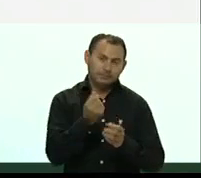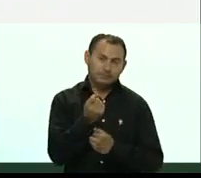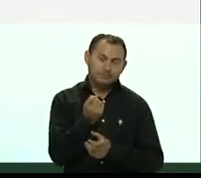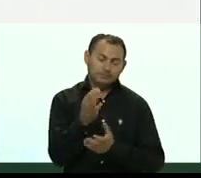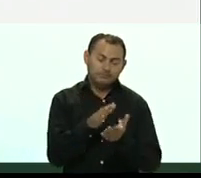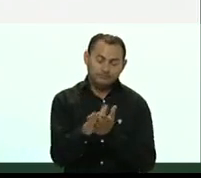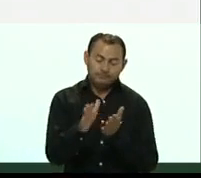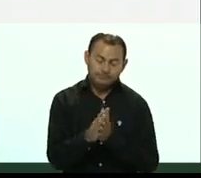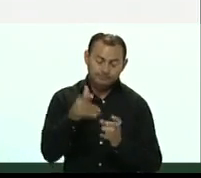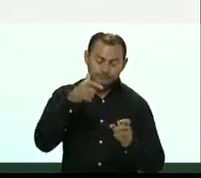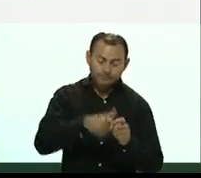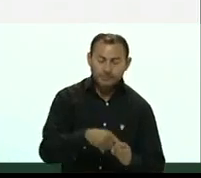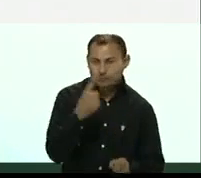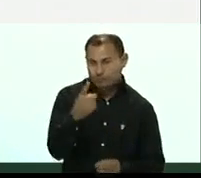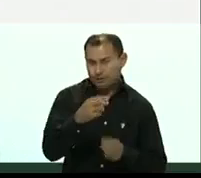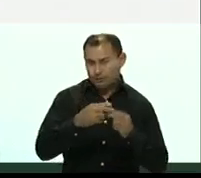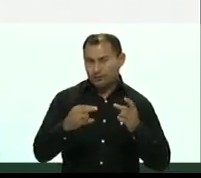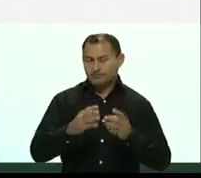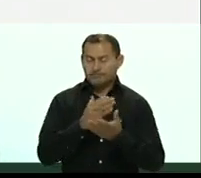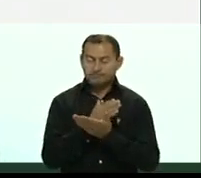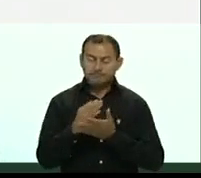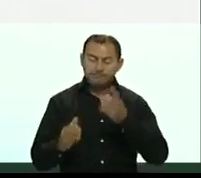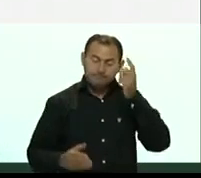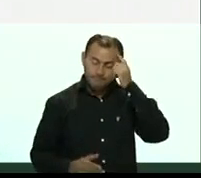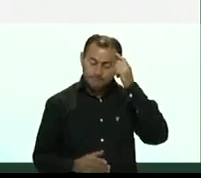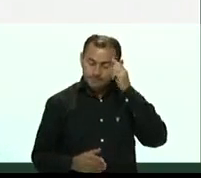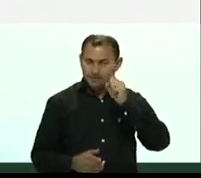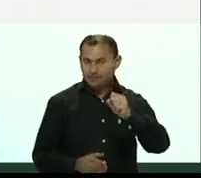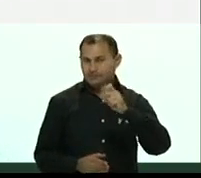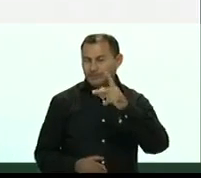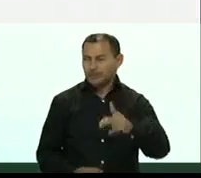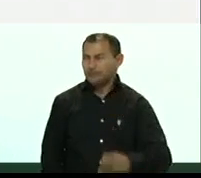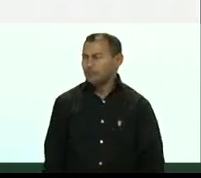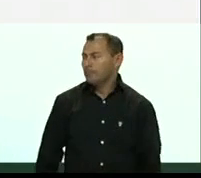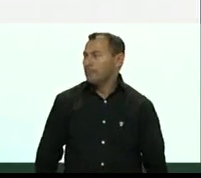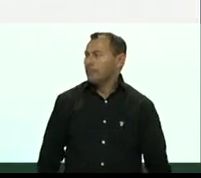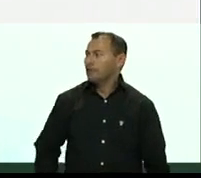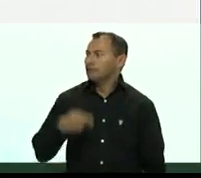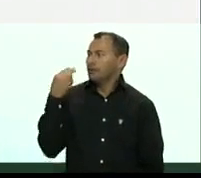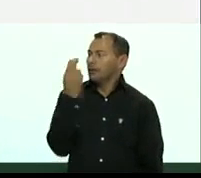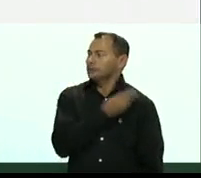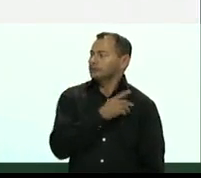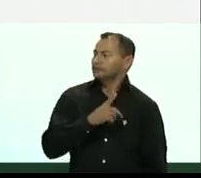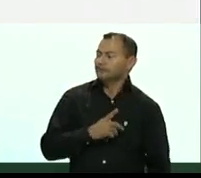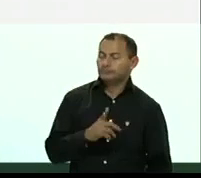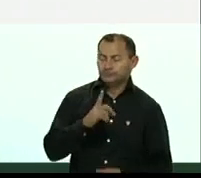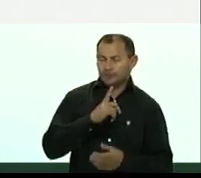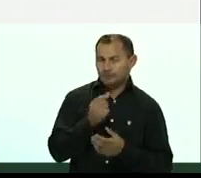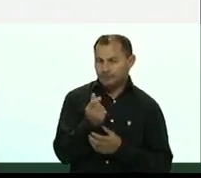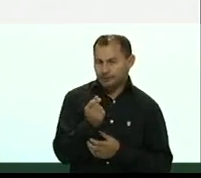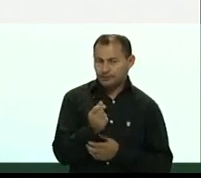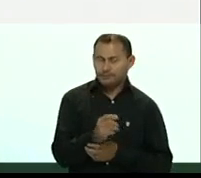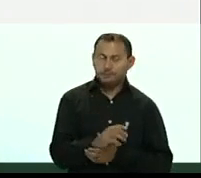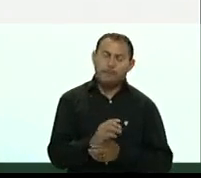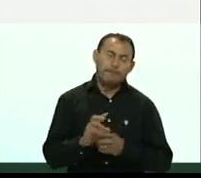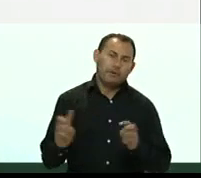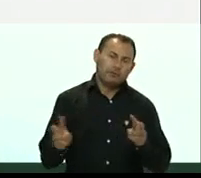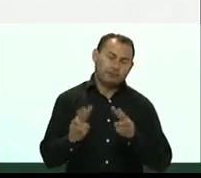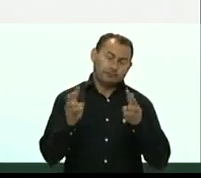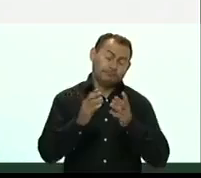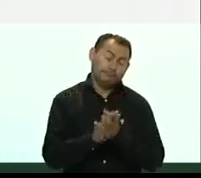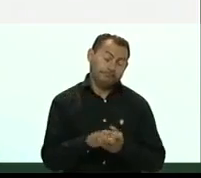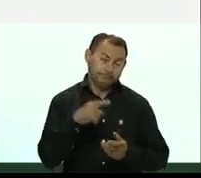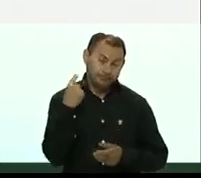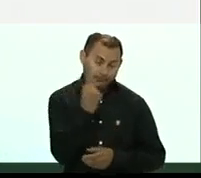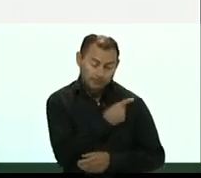no abastecimento. Uma coisa que a gente tem que começar a pensar nessa situação, nós temos dinheiro, que é o preço,